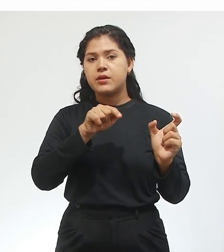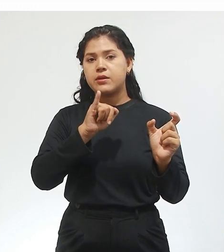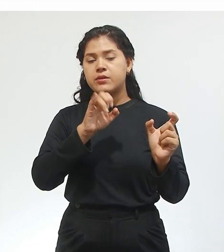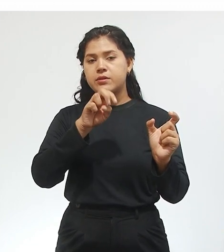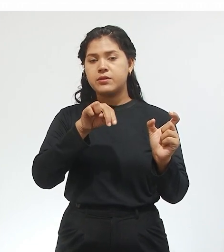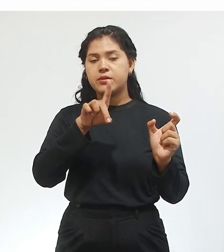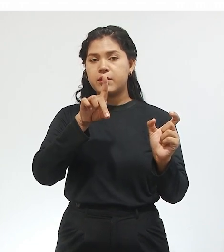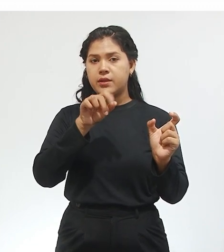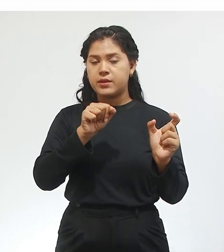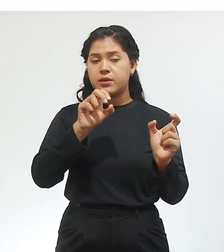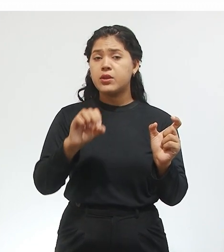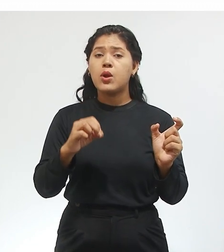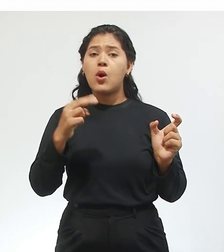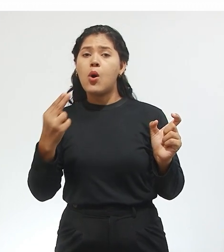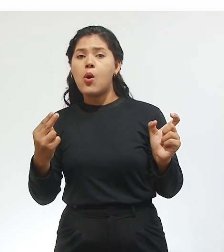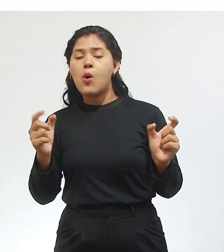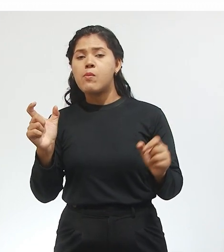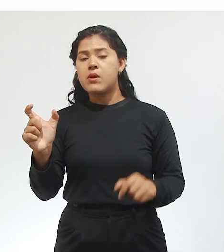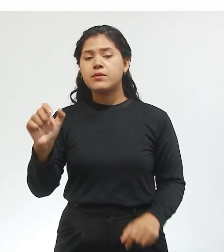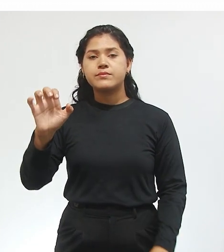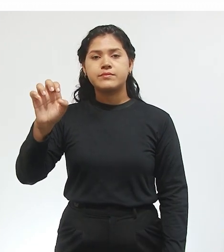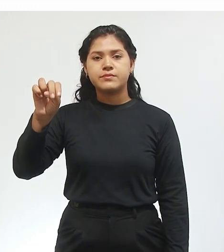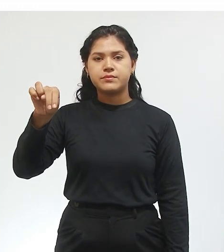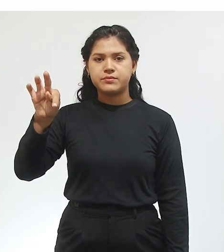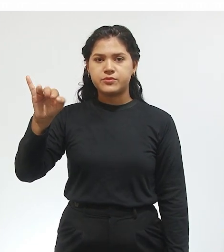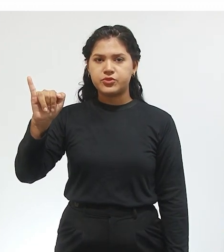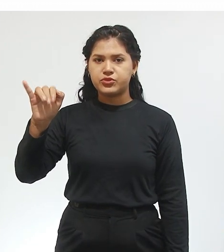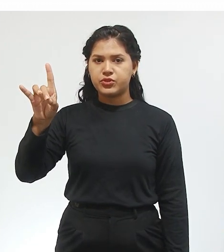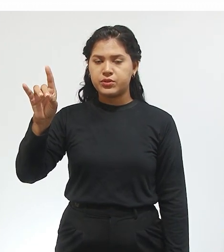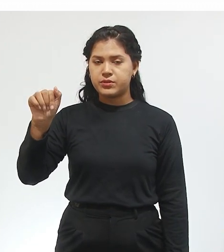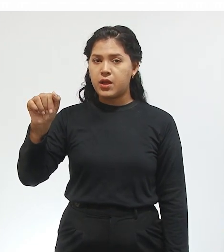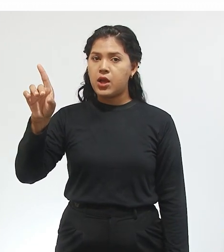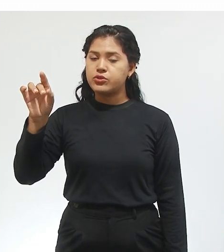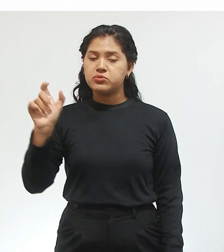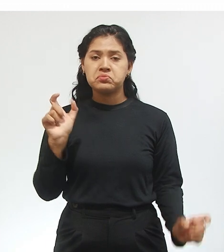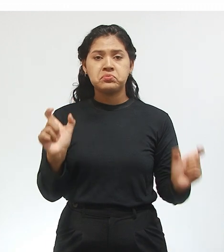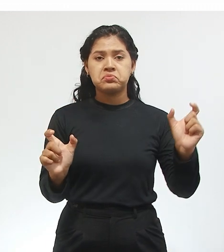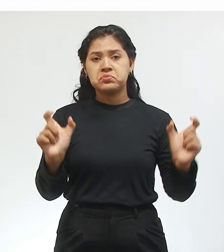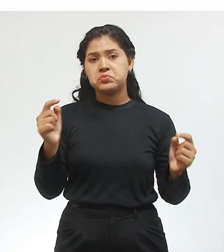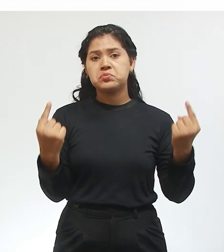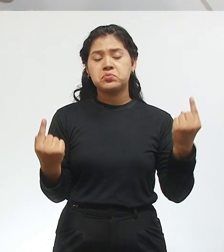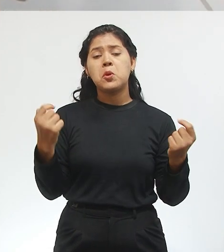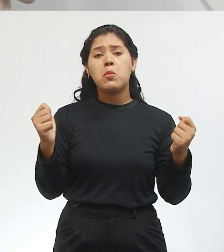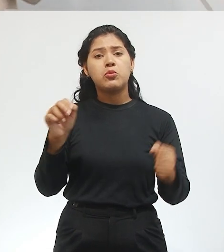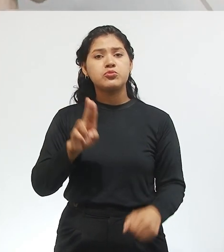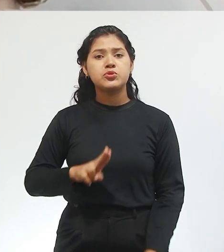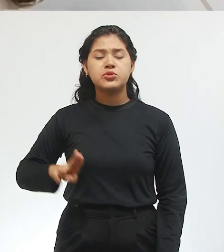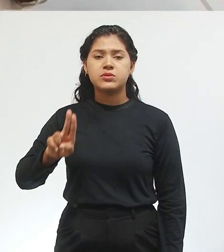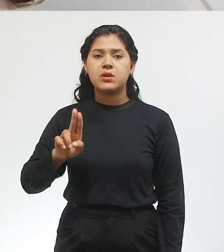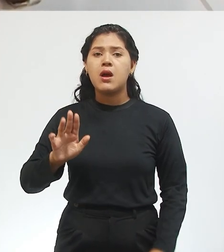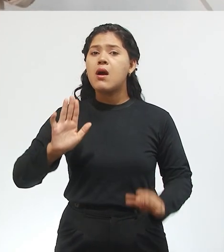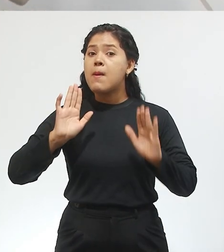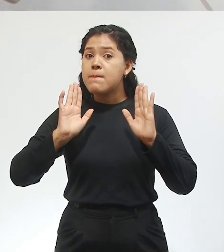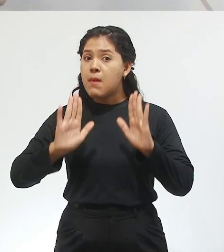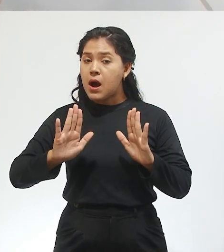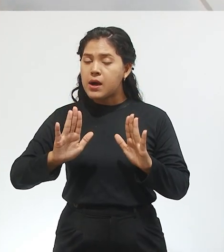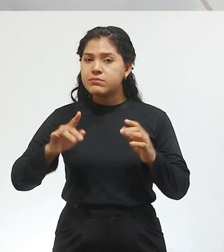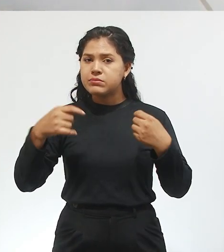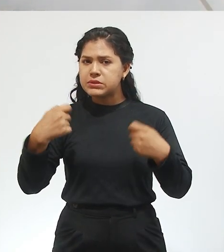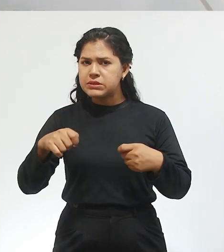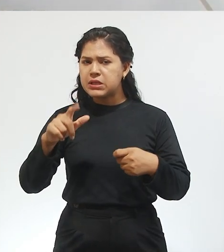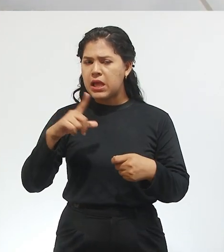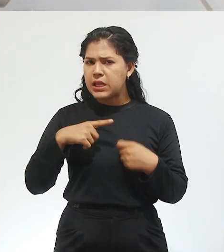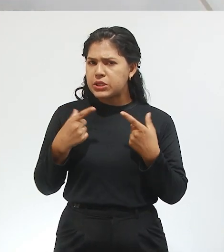que reporta, tá? E ela não precisa, para ser uma Hacienda, ela não precisa